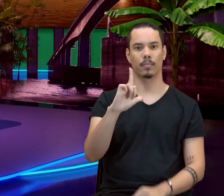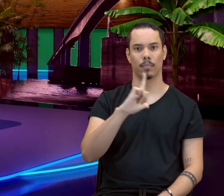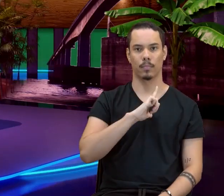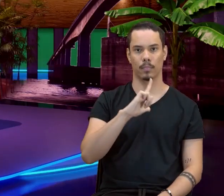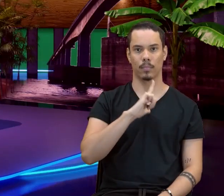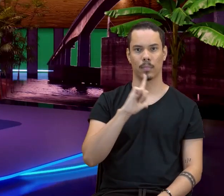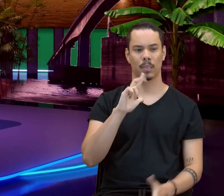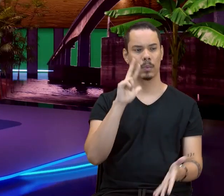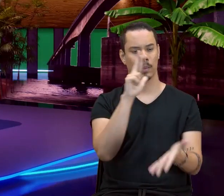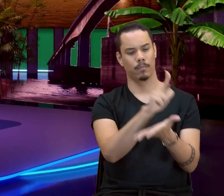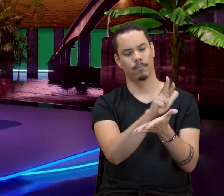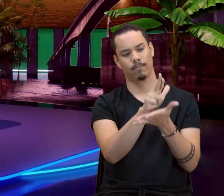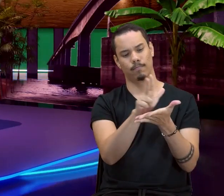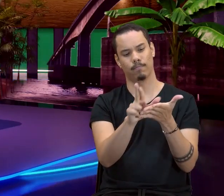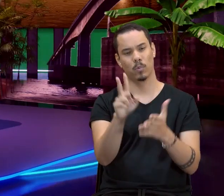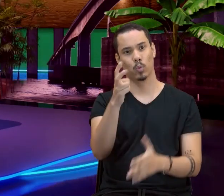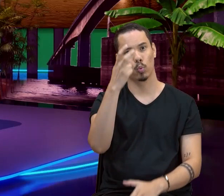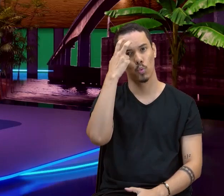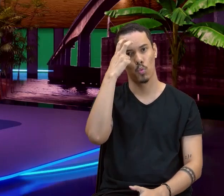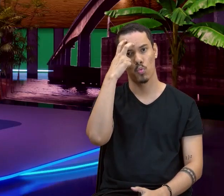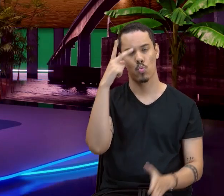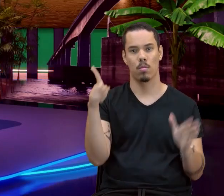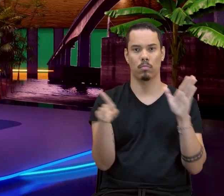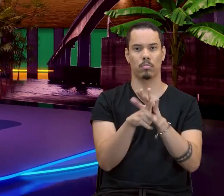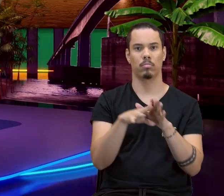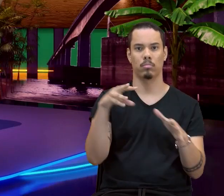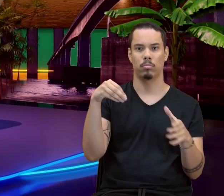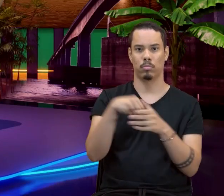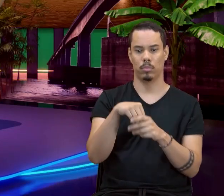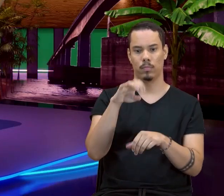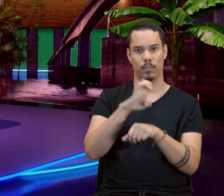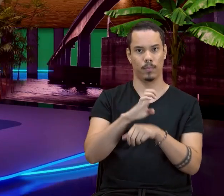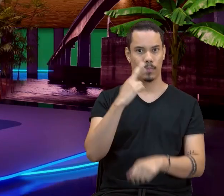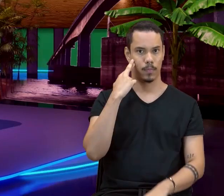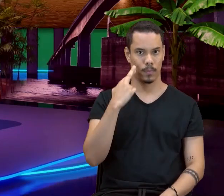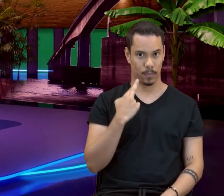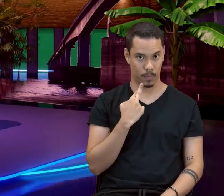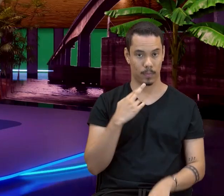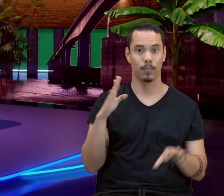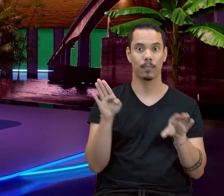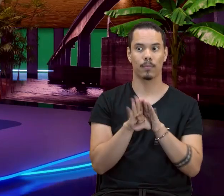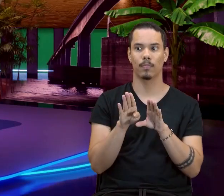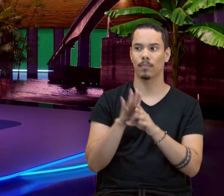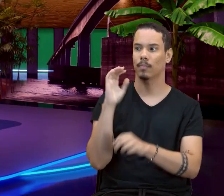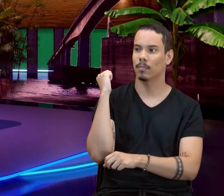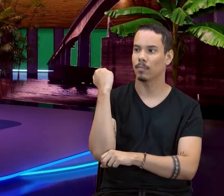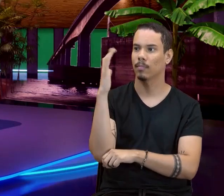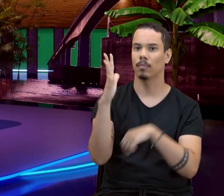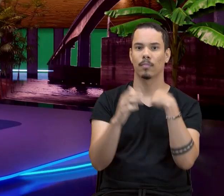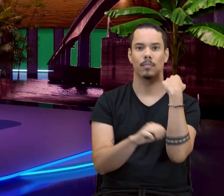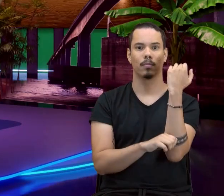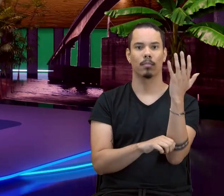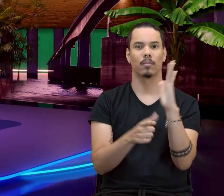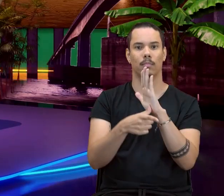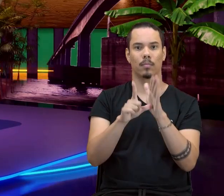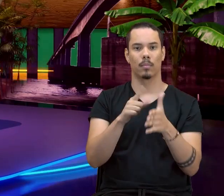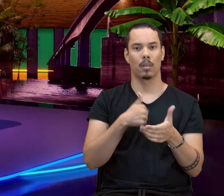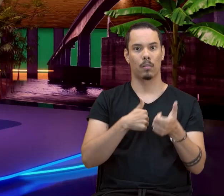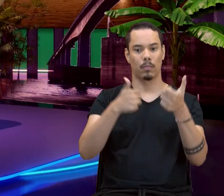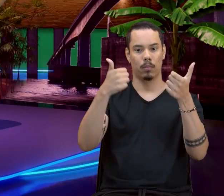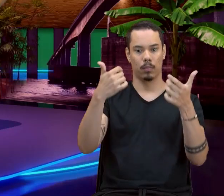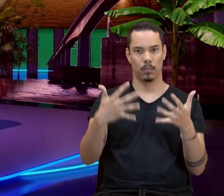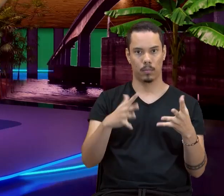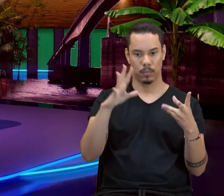mosaico de culturas agora aqui no nosso estado de Rondônia. Sim. Não é isso? E ambiental é aquilo que a gente está falando e falou